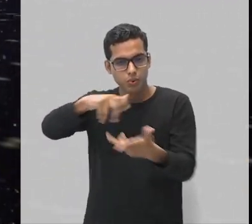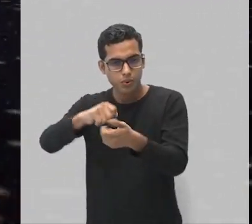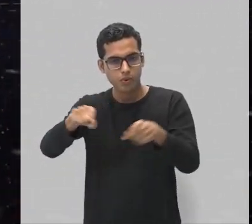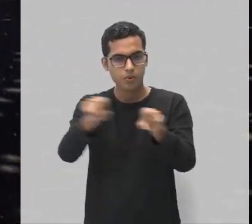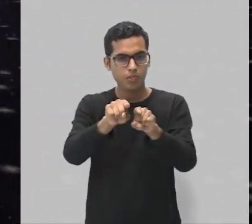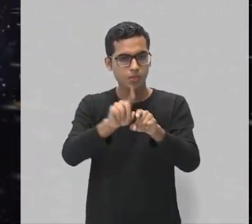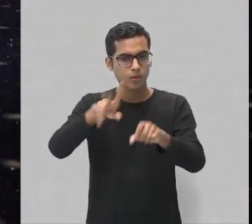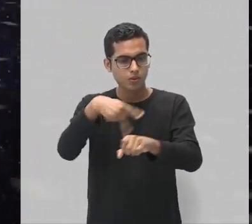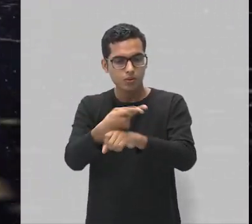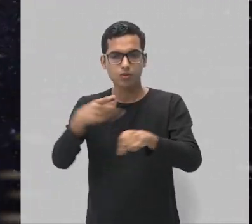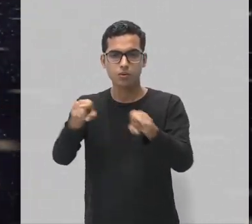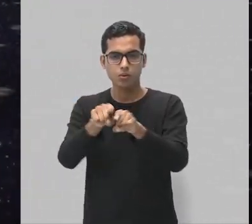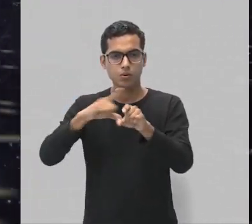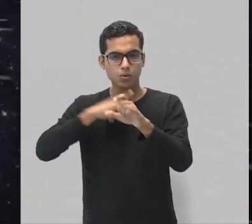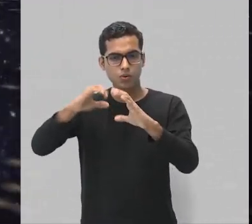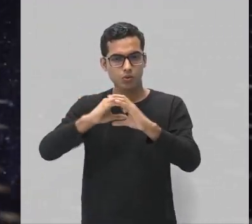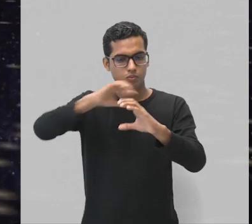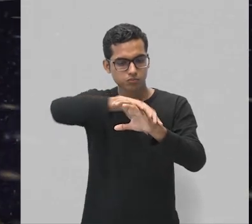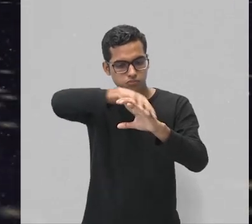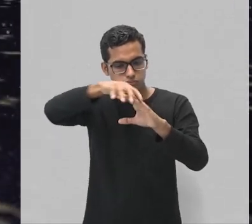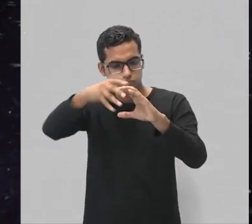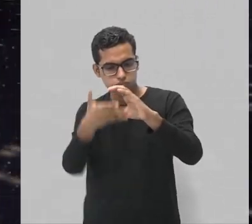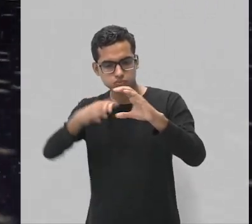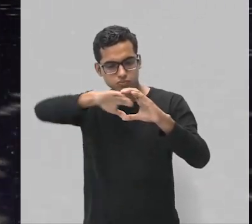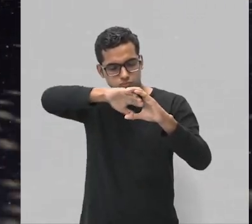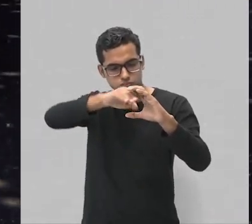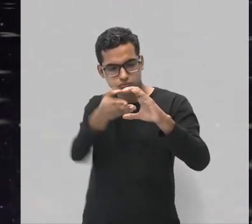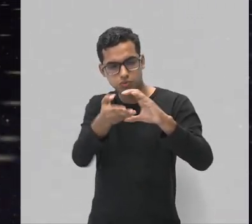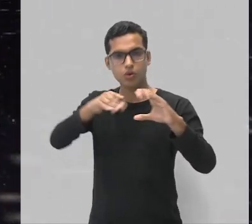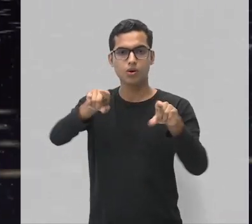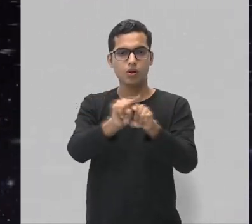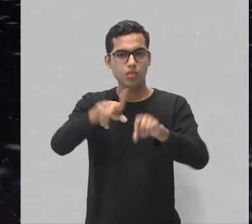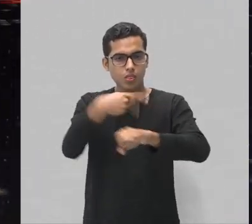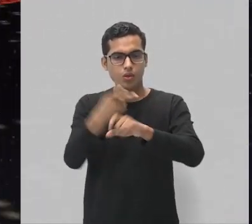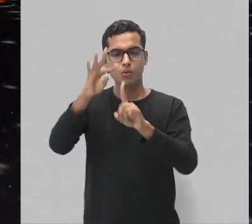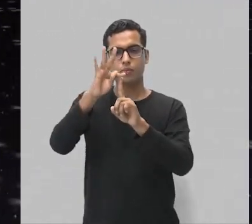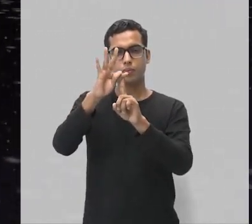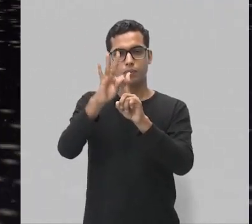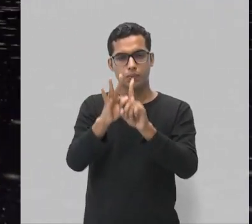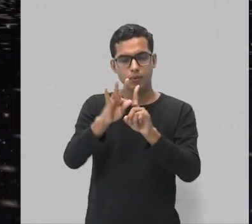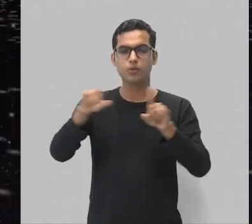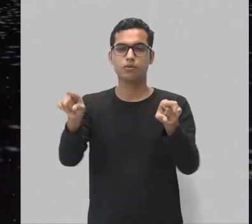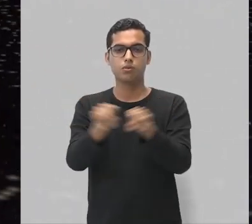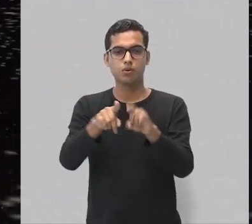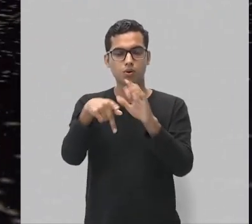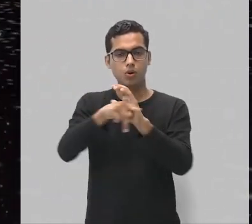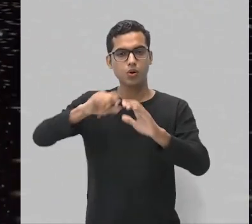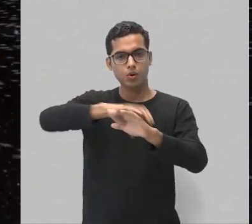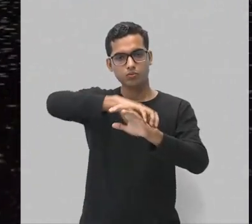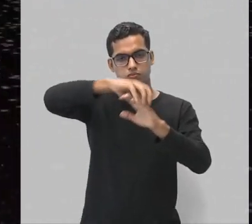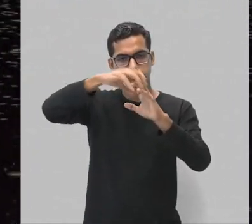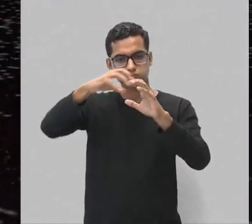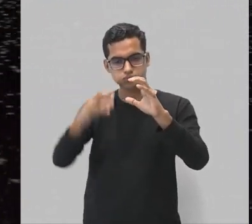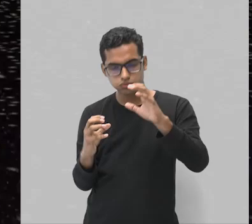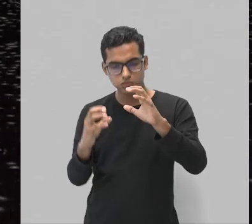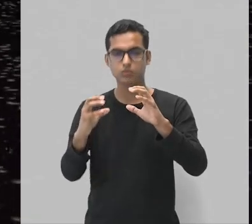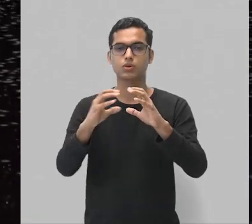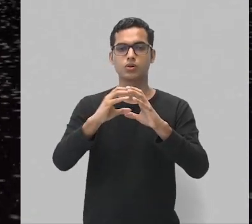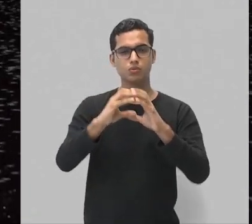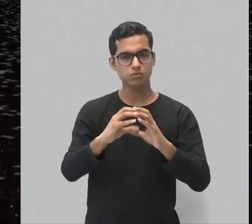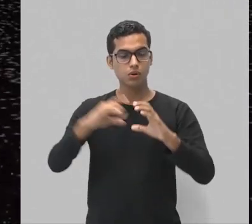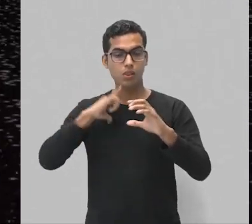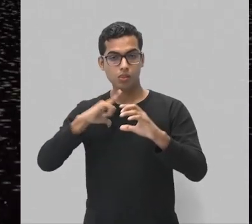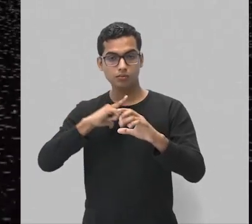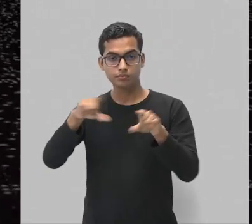se incorporaram no manto dos planetas. Com o esfriamento gradual, a crosta terrestre solidificou, tendo o núcleo